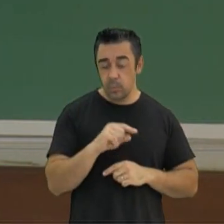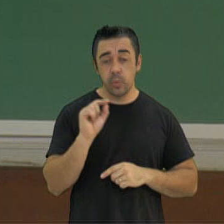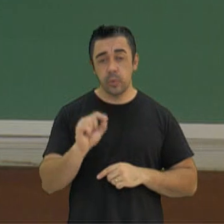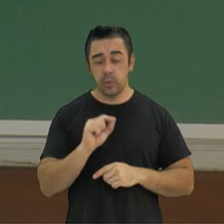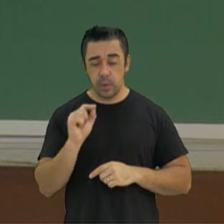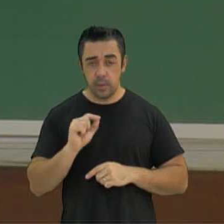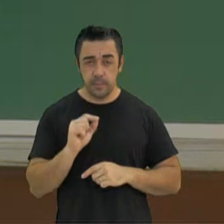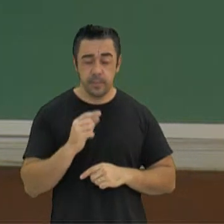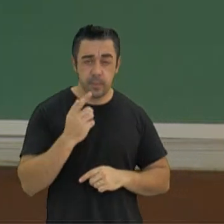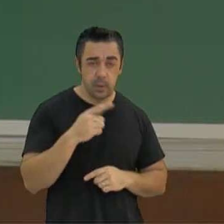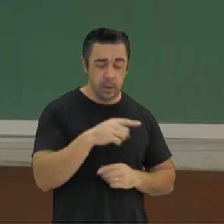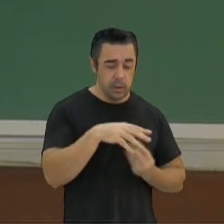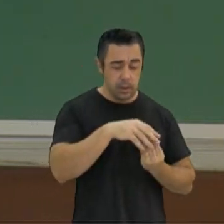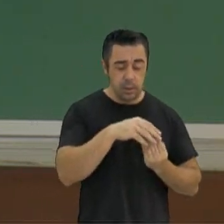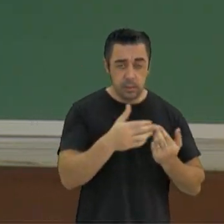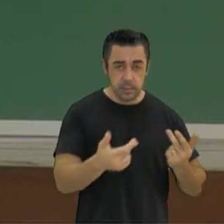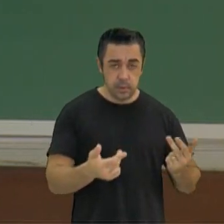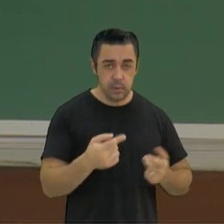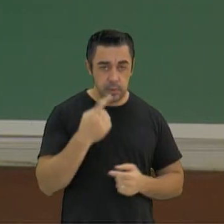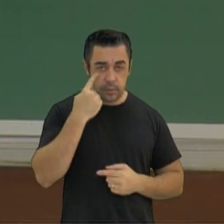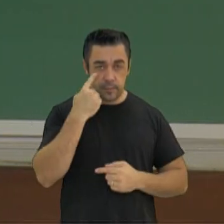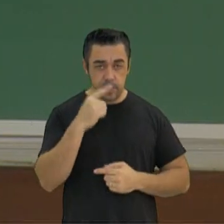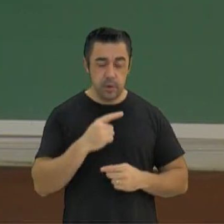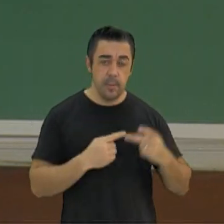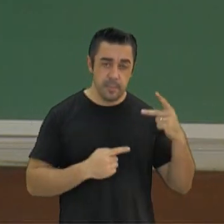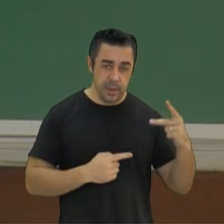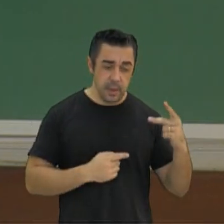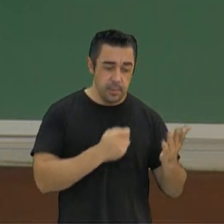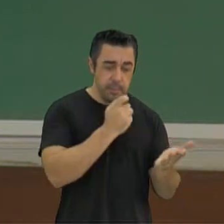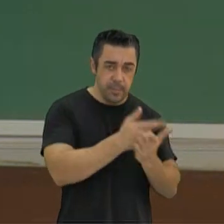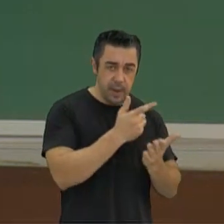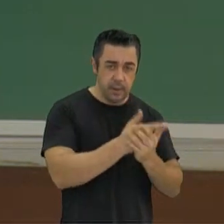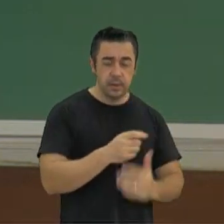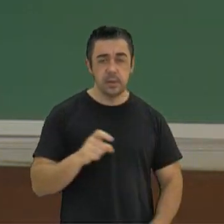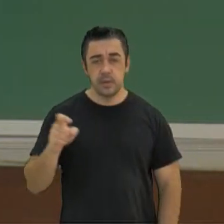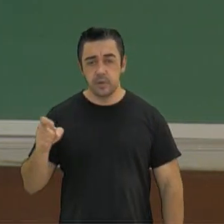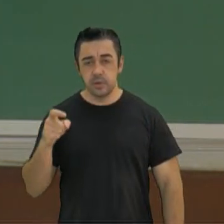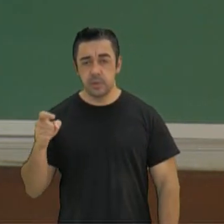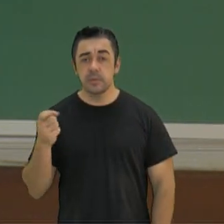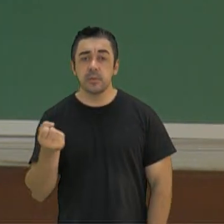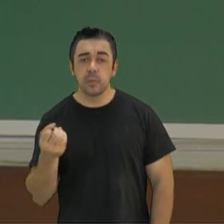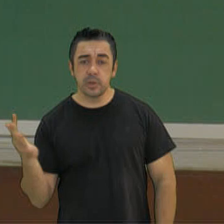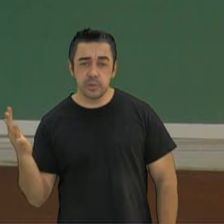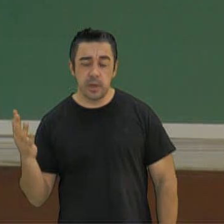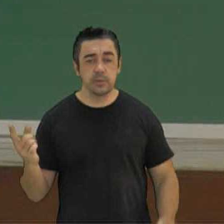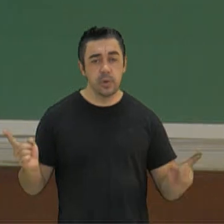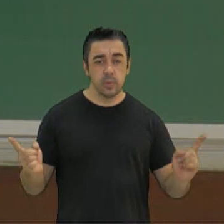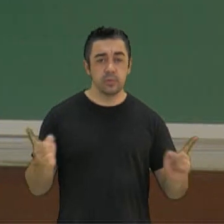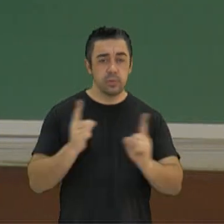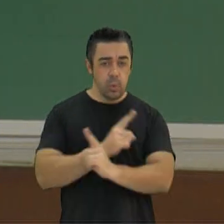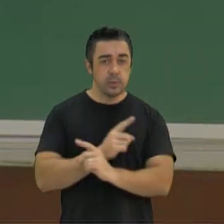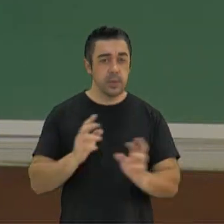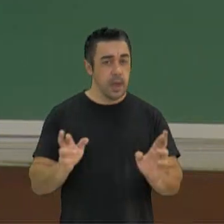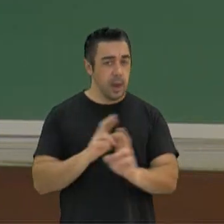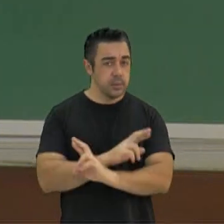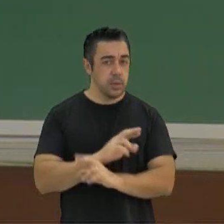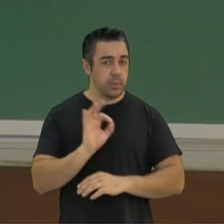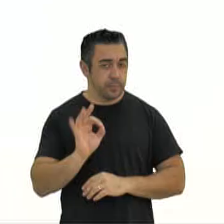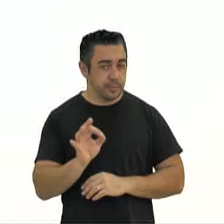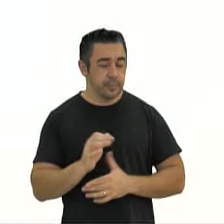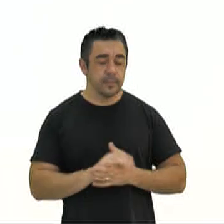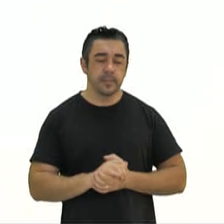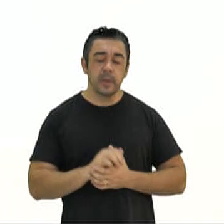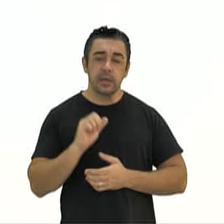quê? Que as duas grandezas preço, que é o P, e X, que é a quantidade, estão relacionadas. Se a